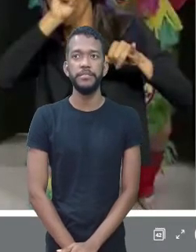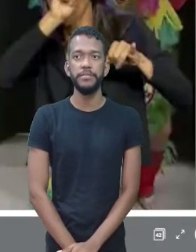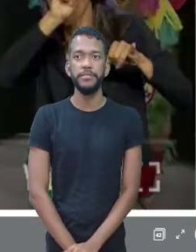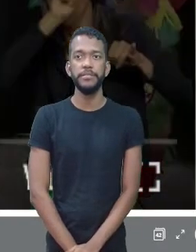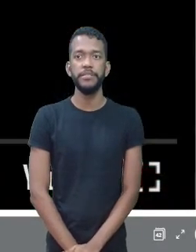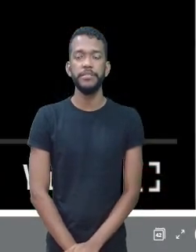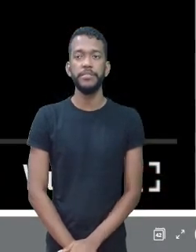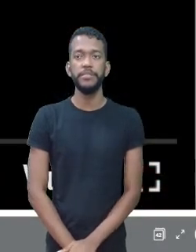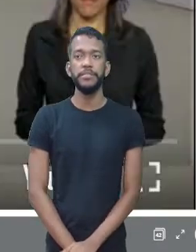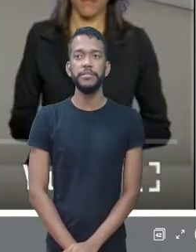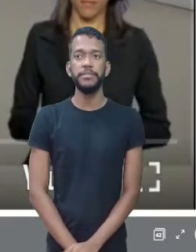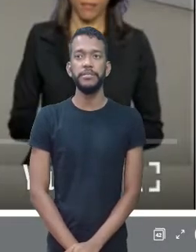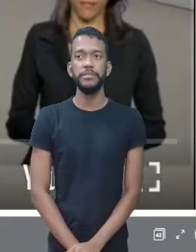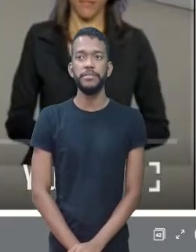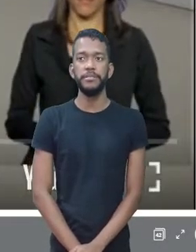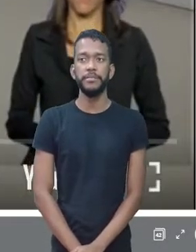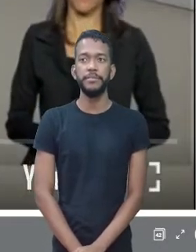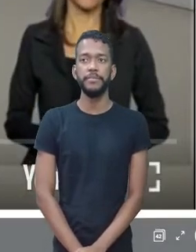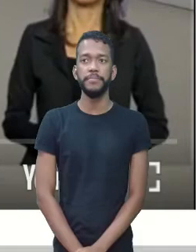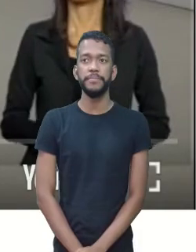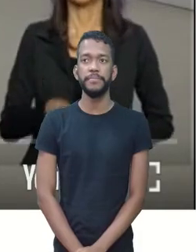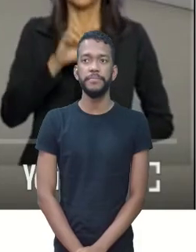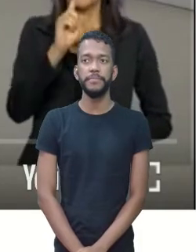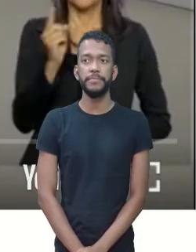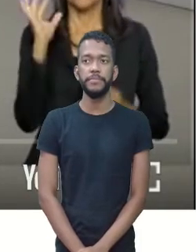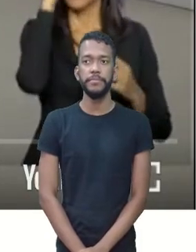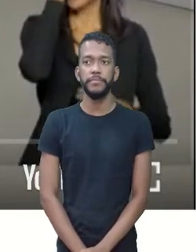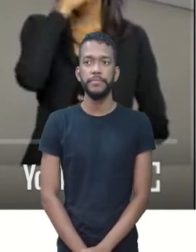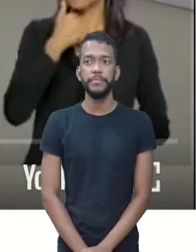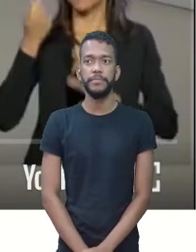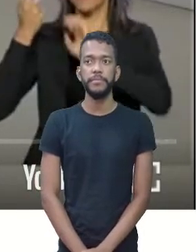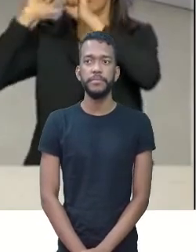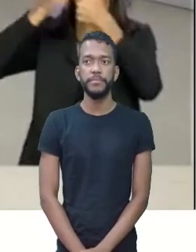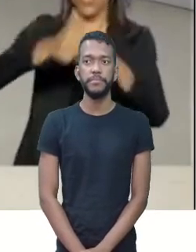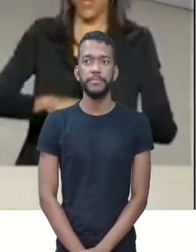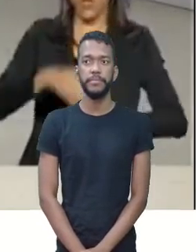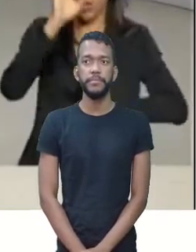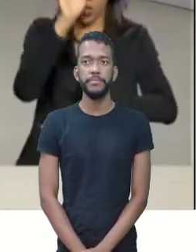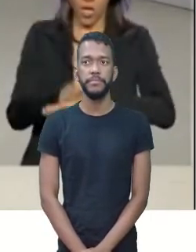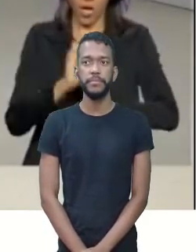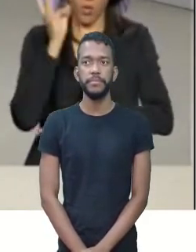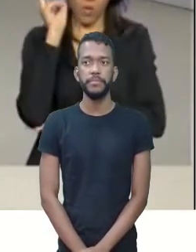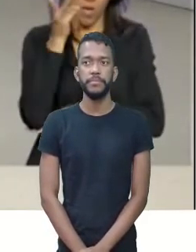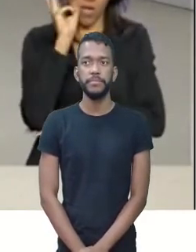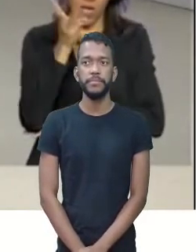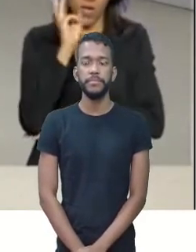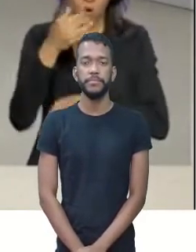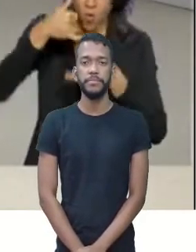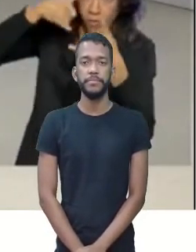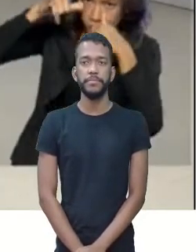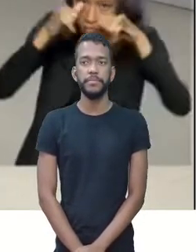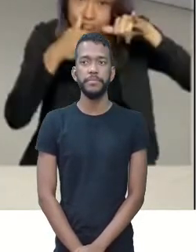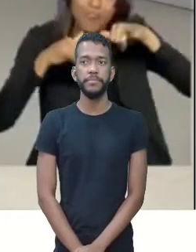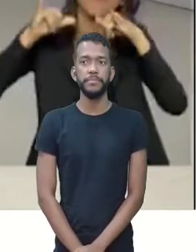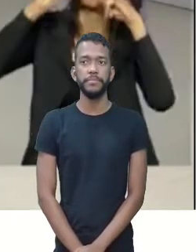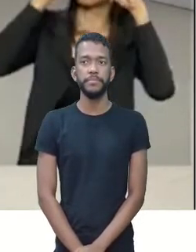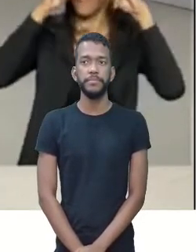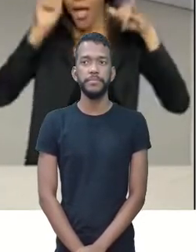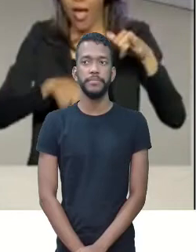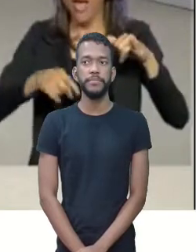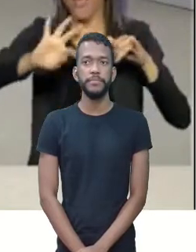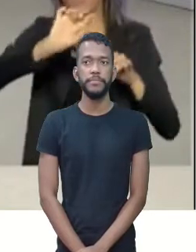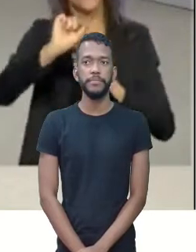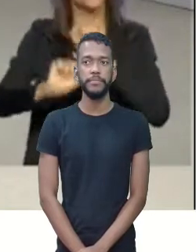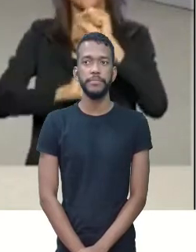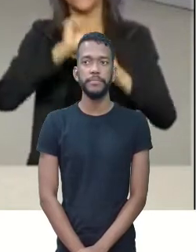Vamos ver aqui Uma das mais belas tradições o primeiro vídeo. O Bumba Meu Boi foi reconhecido como Patrimônio Imaterial da